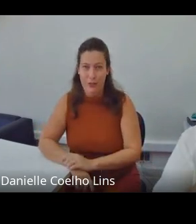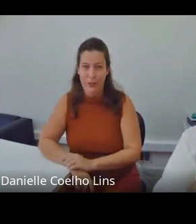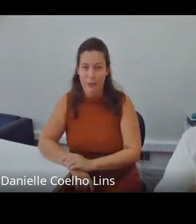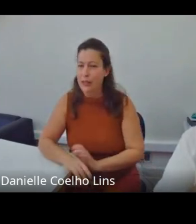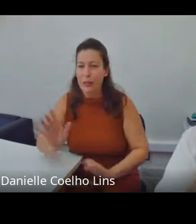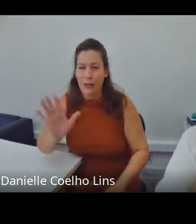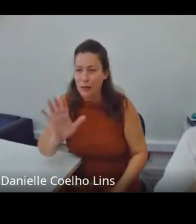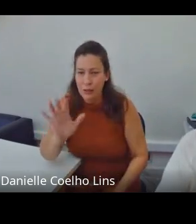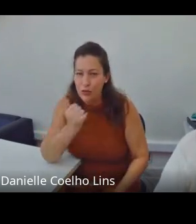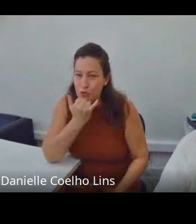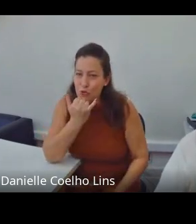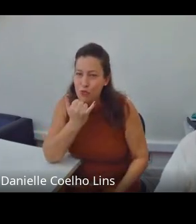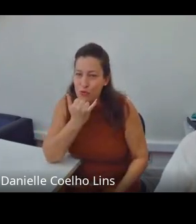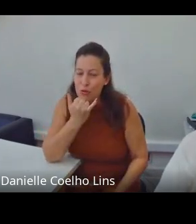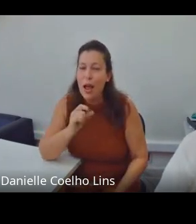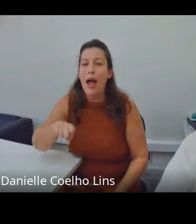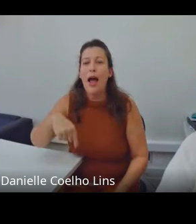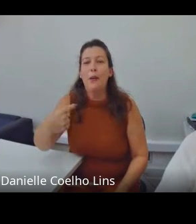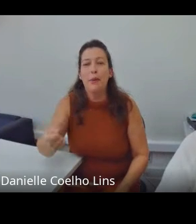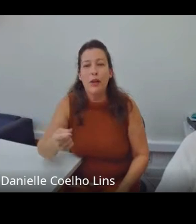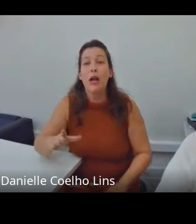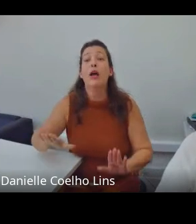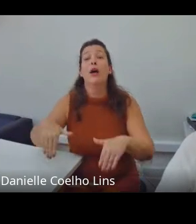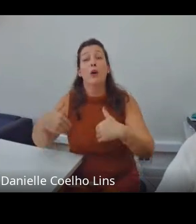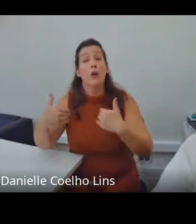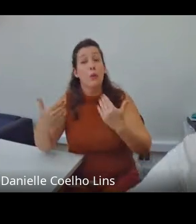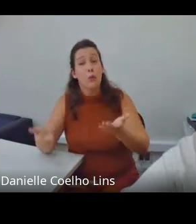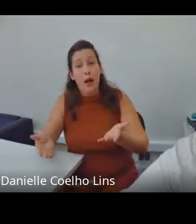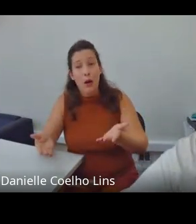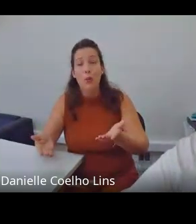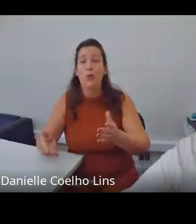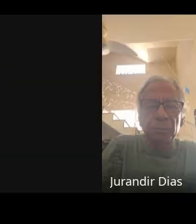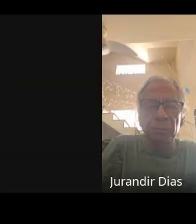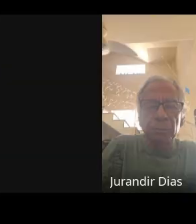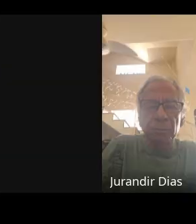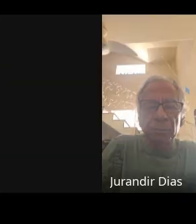Não, desculpa, gente. A próxima é qual é a mensagem, qual é o objetivo?